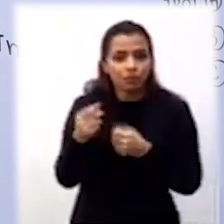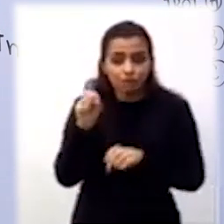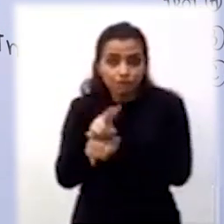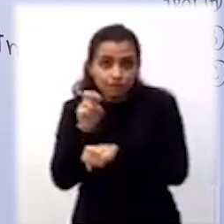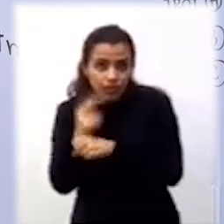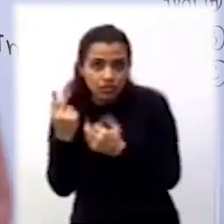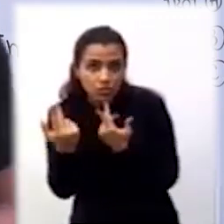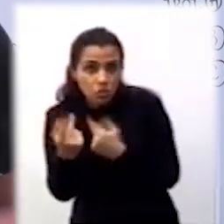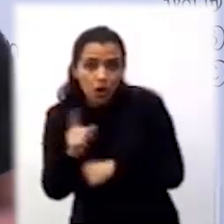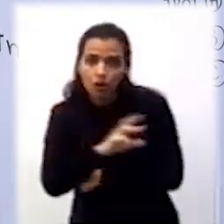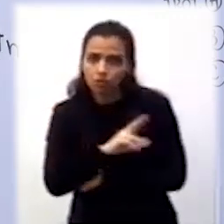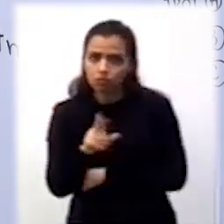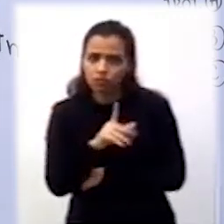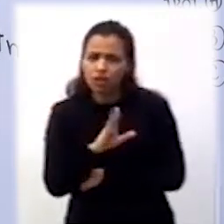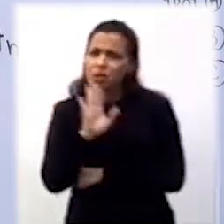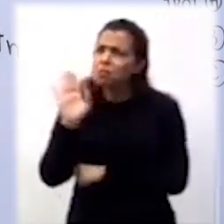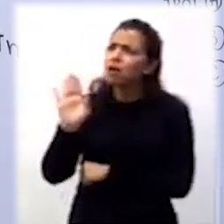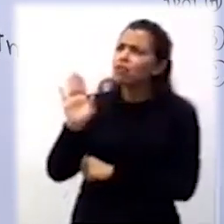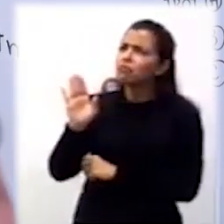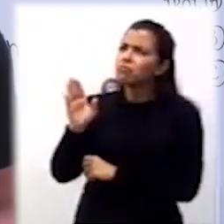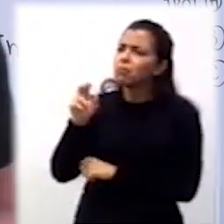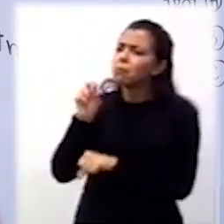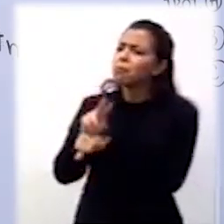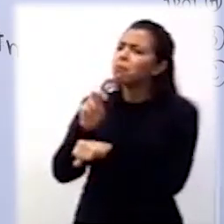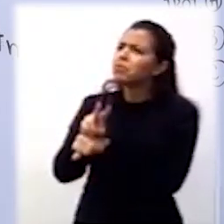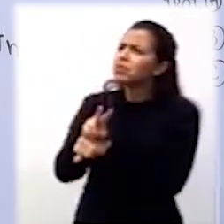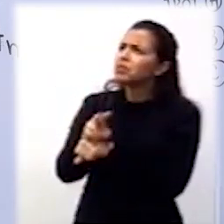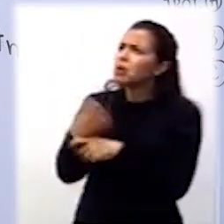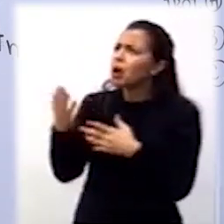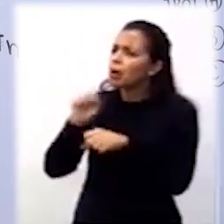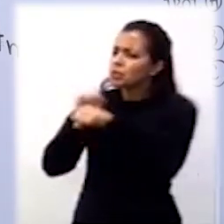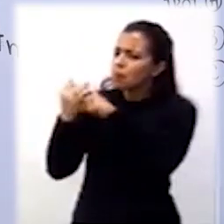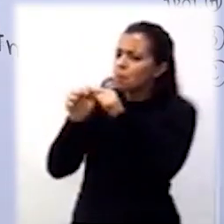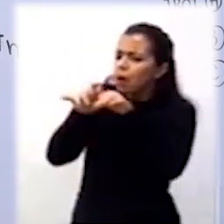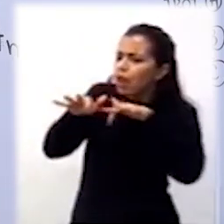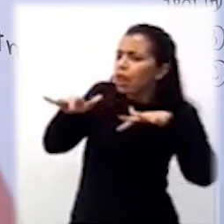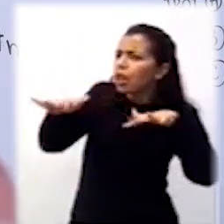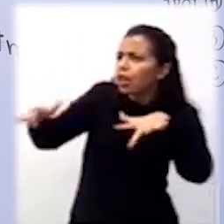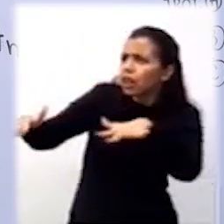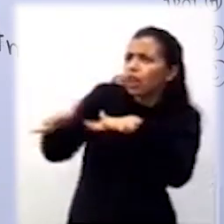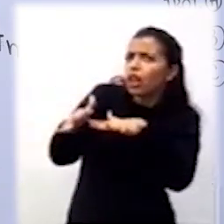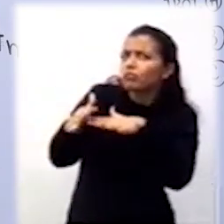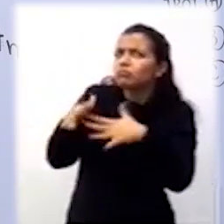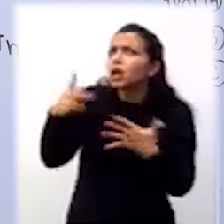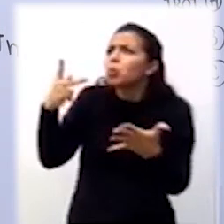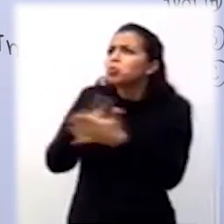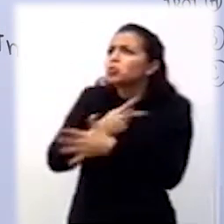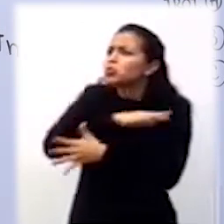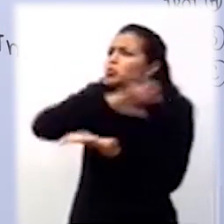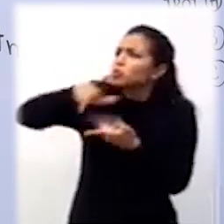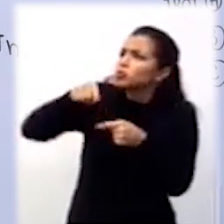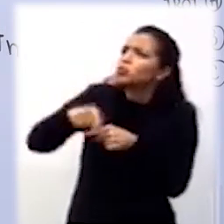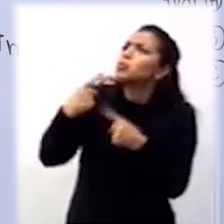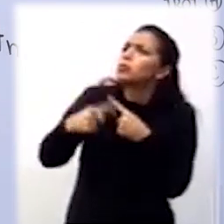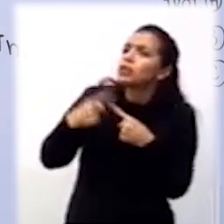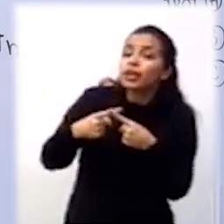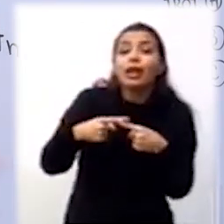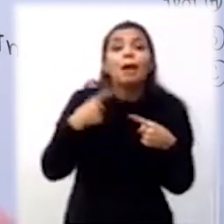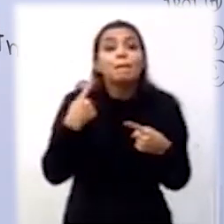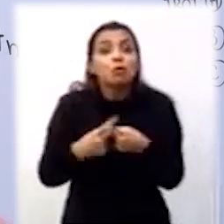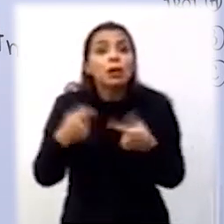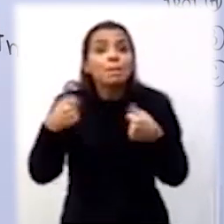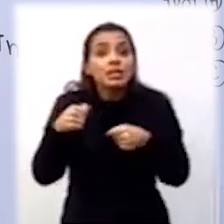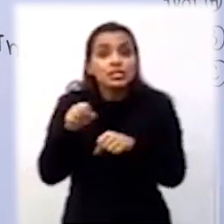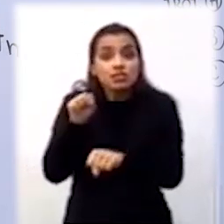conseguir... Então por que o vírus aí que está causando a Covid-19 está acontecendo tudo isso? Sabe por quê? Porque ele tem que infectar